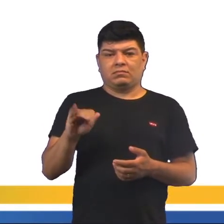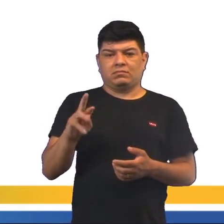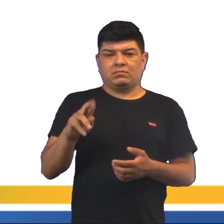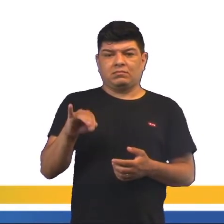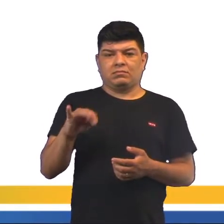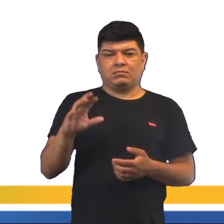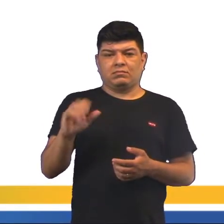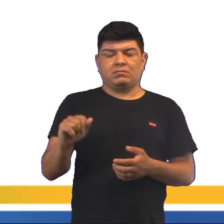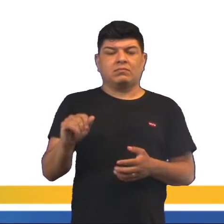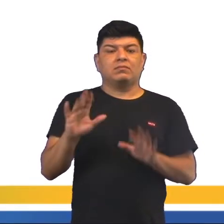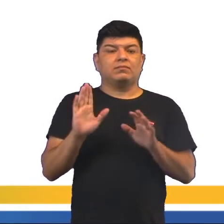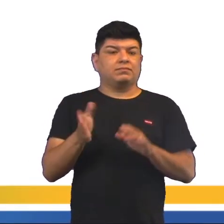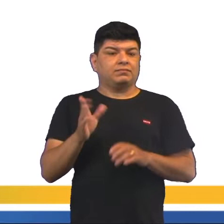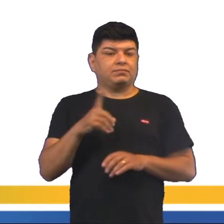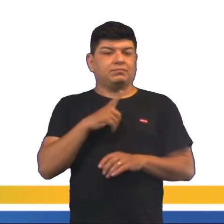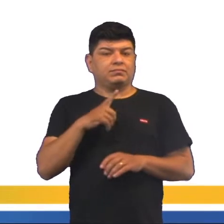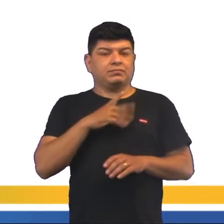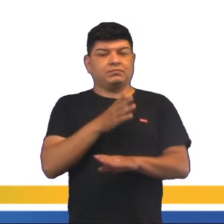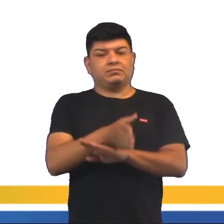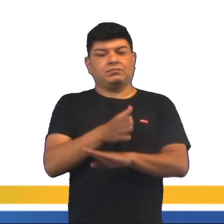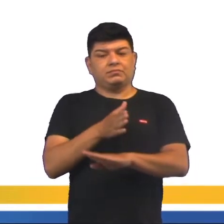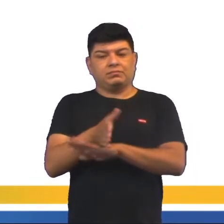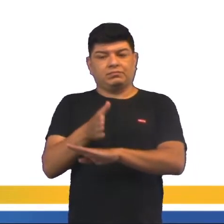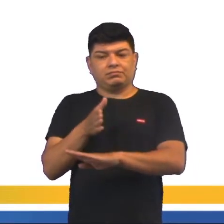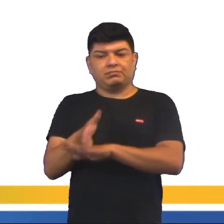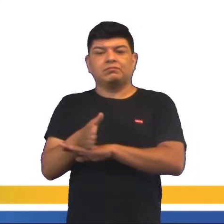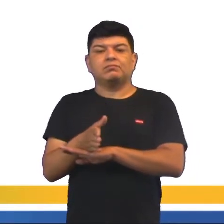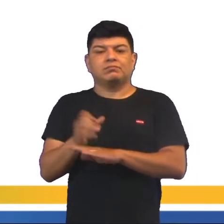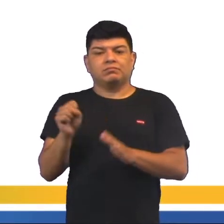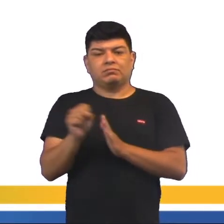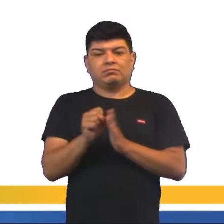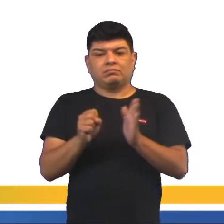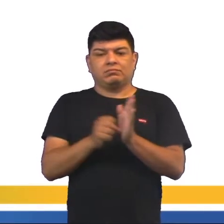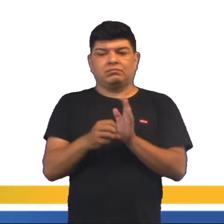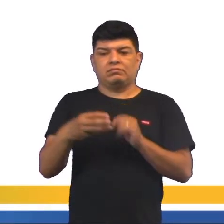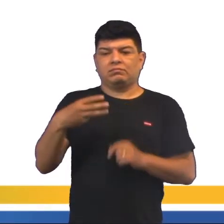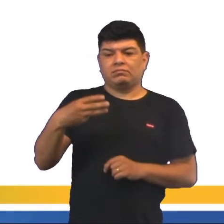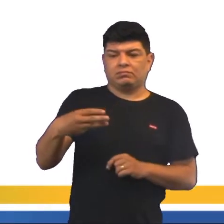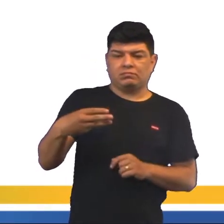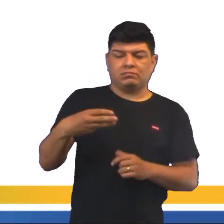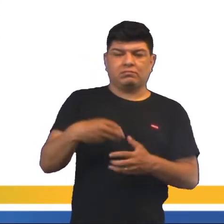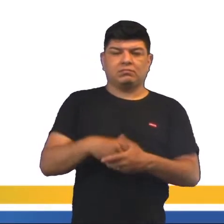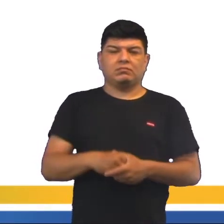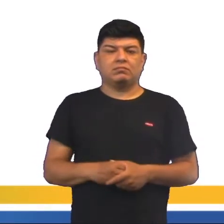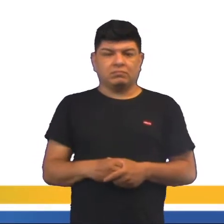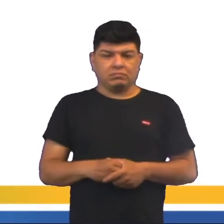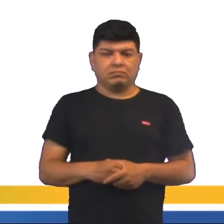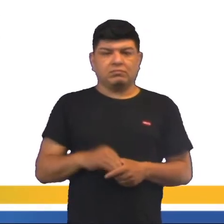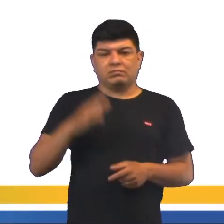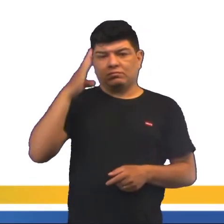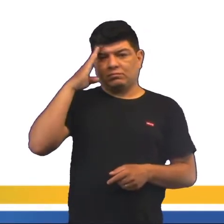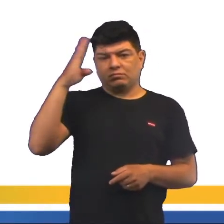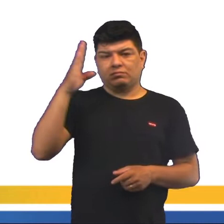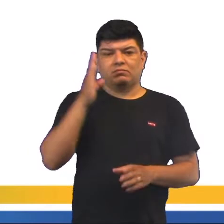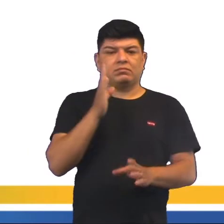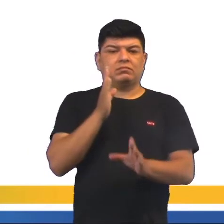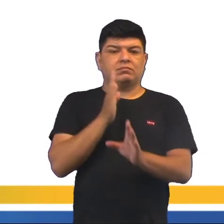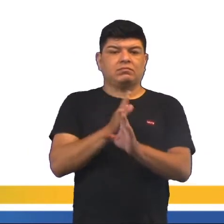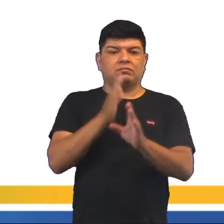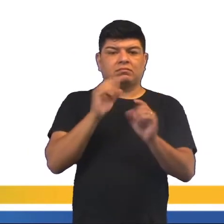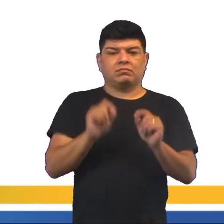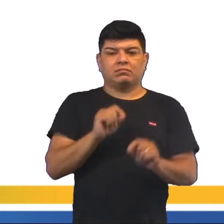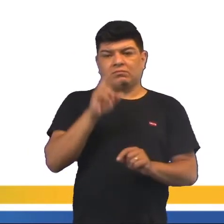Península Ibérica, por exemplo, já haviam sido invadidas desde o século III, ali pelos mouros, né?